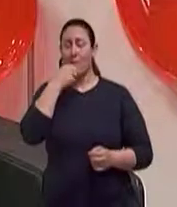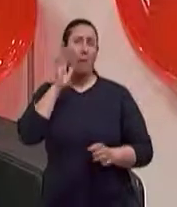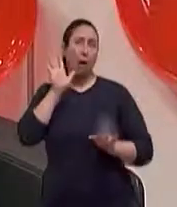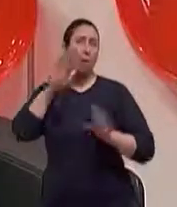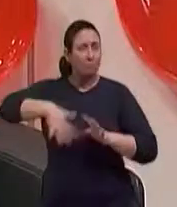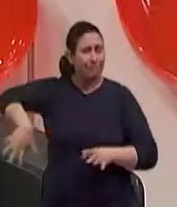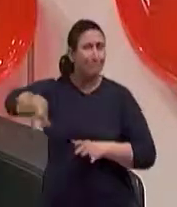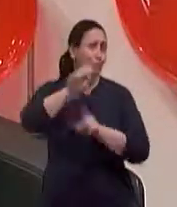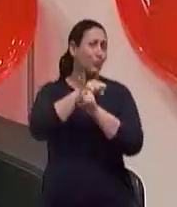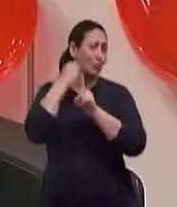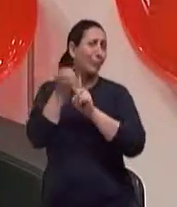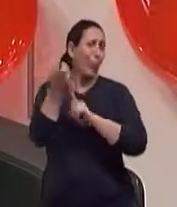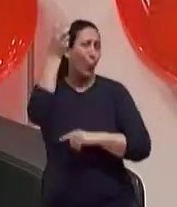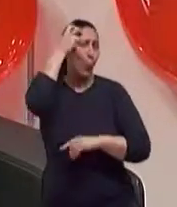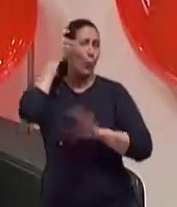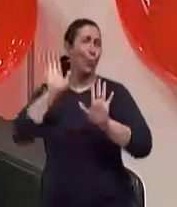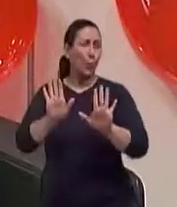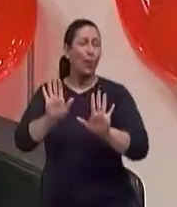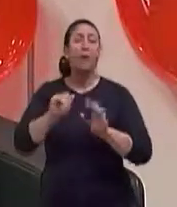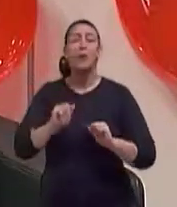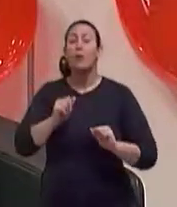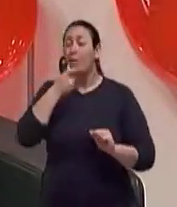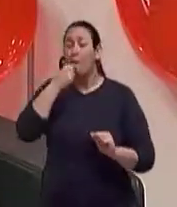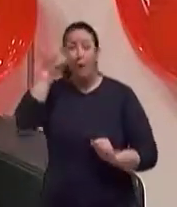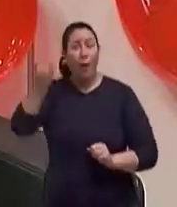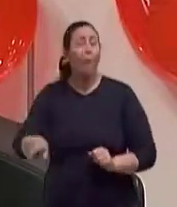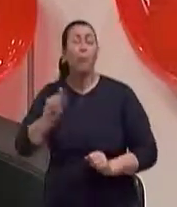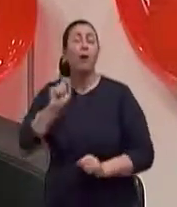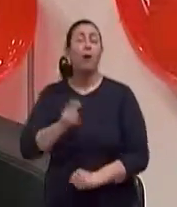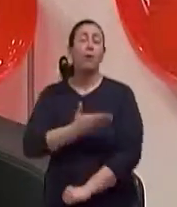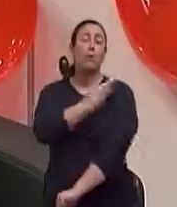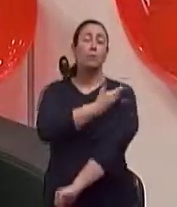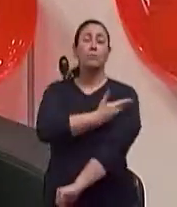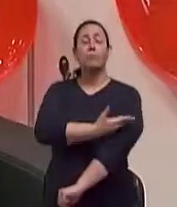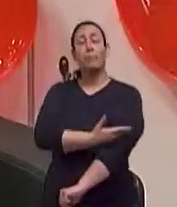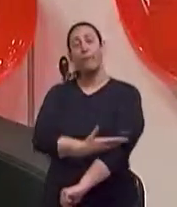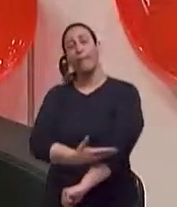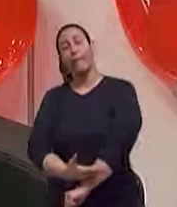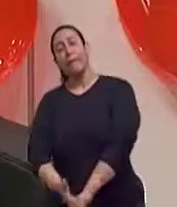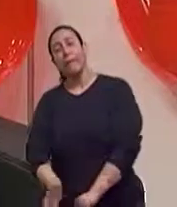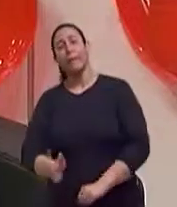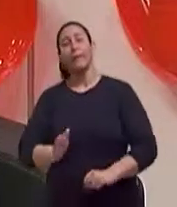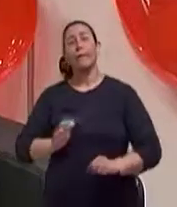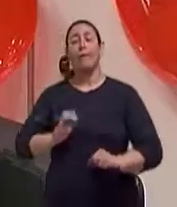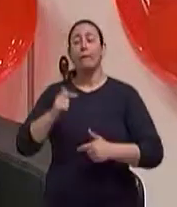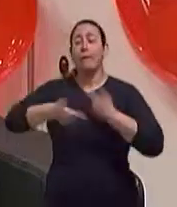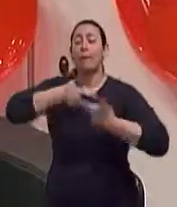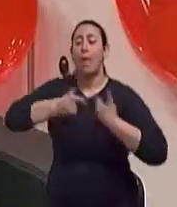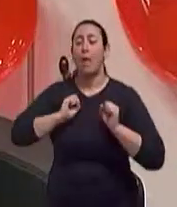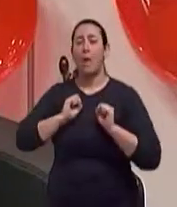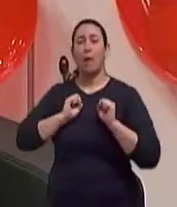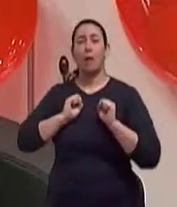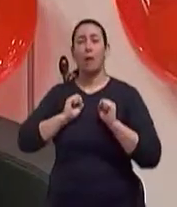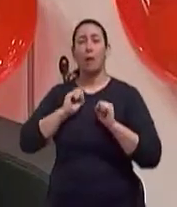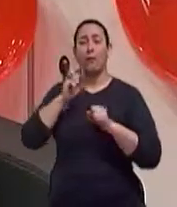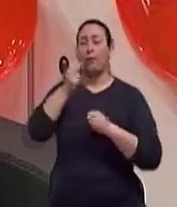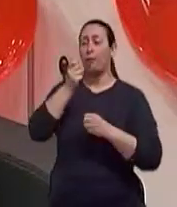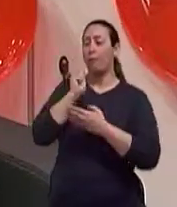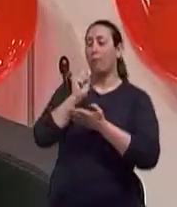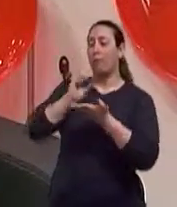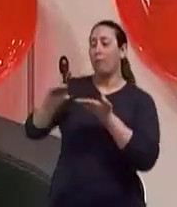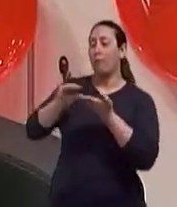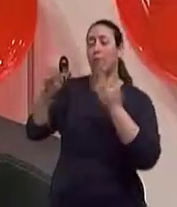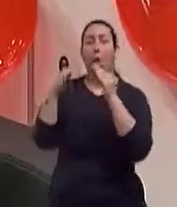Nossa o homem Ele tá acostumado ao trabalho a prover a casa e depois de uma determinada idade